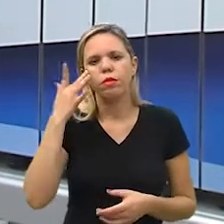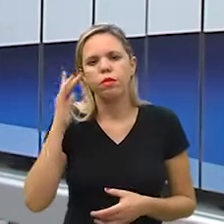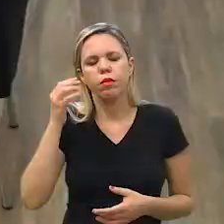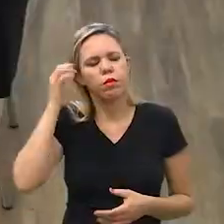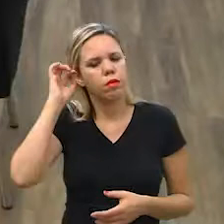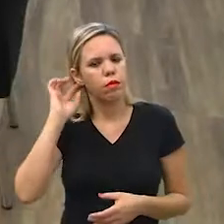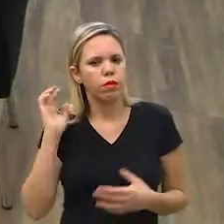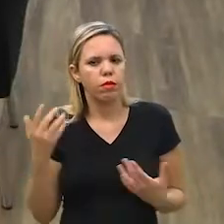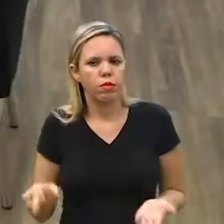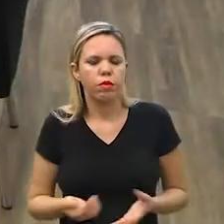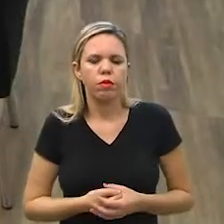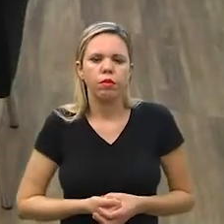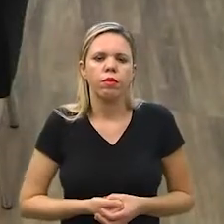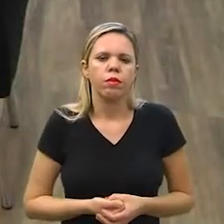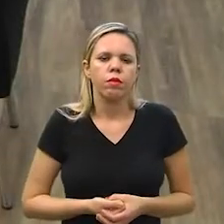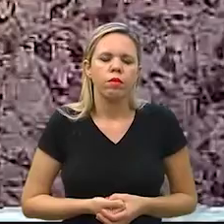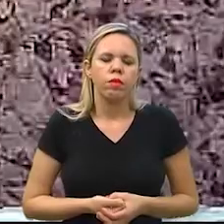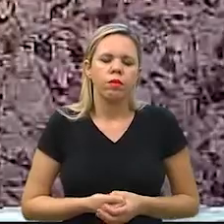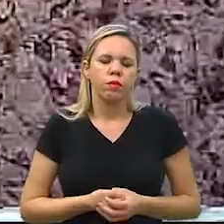enxerga.